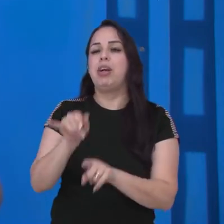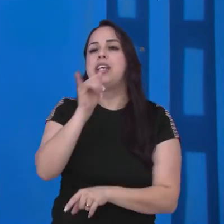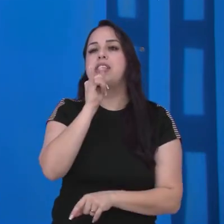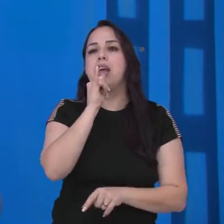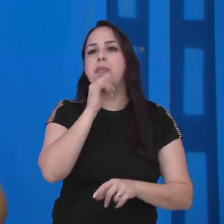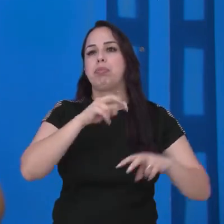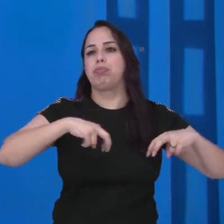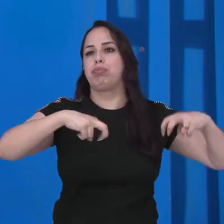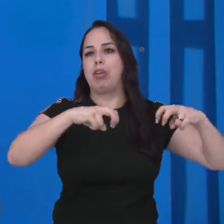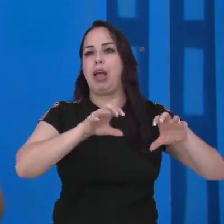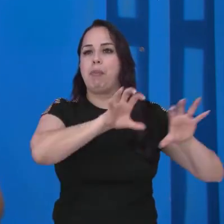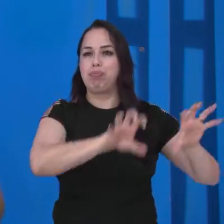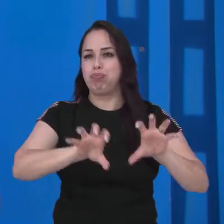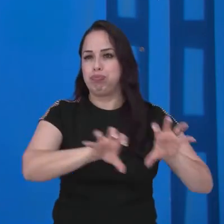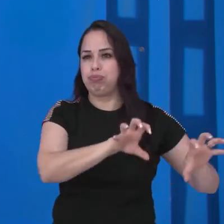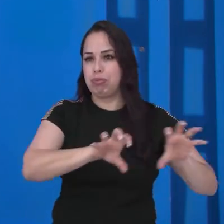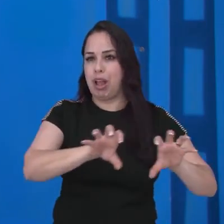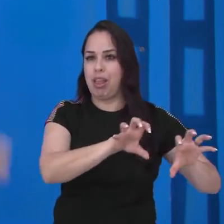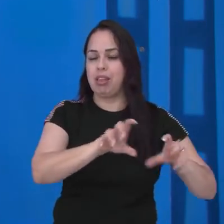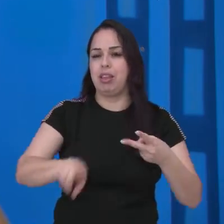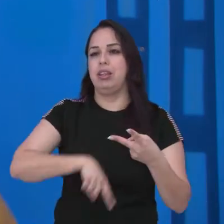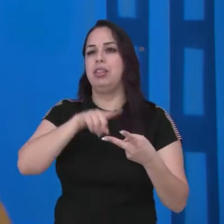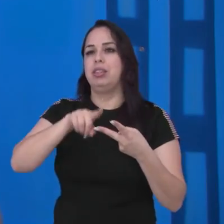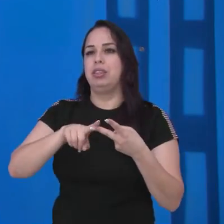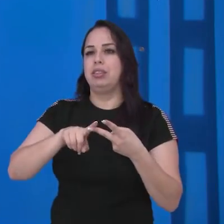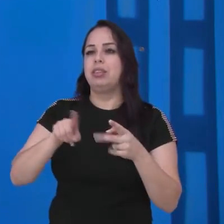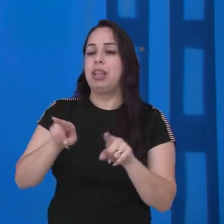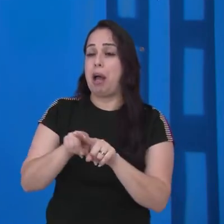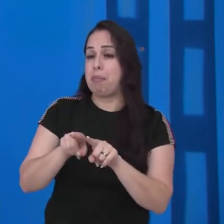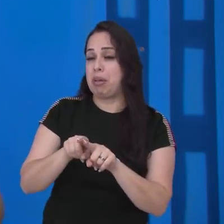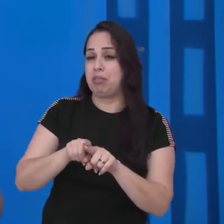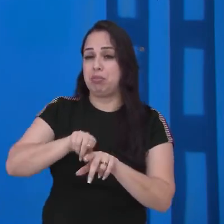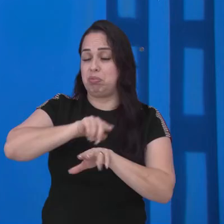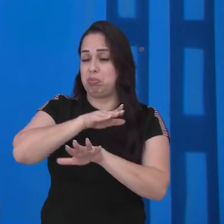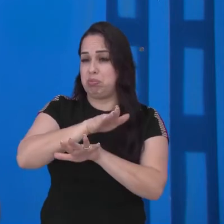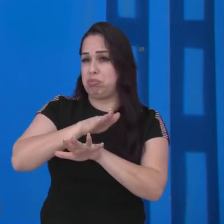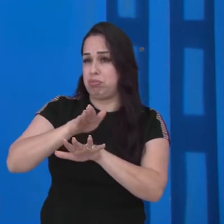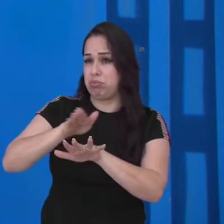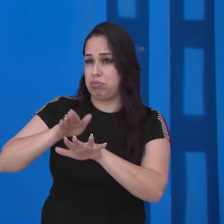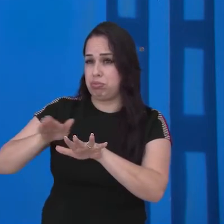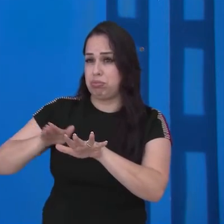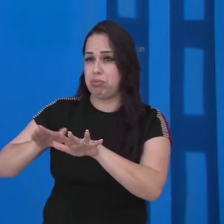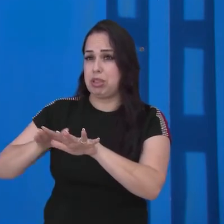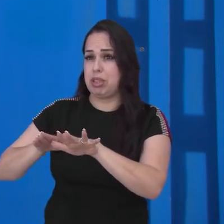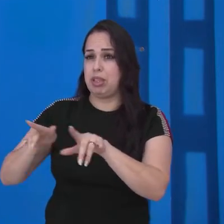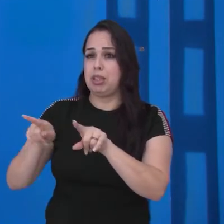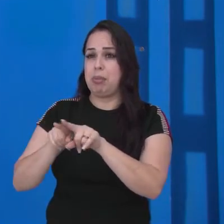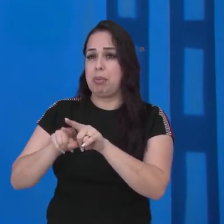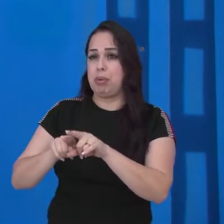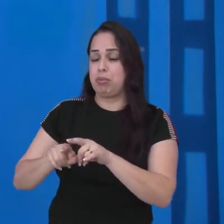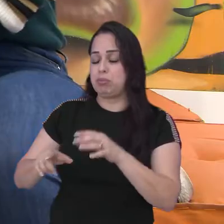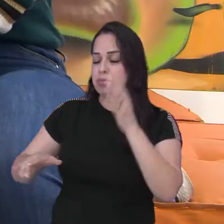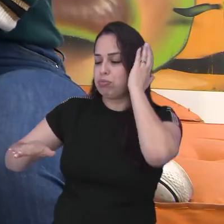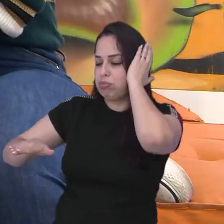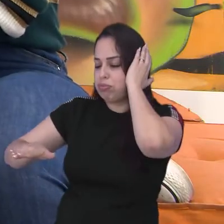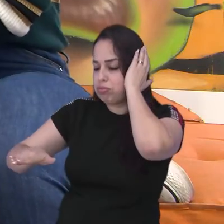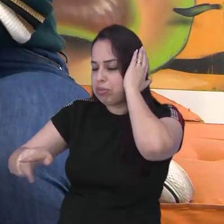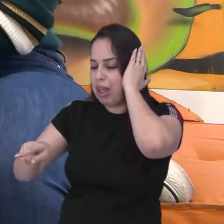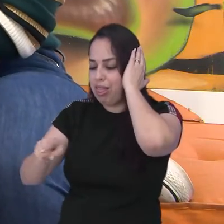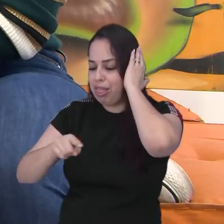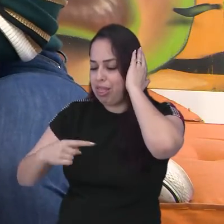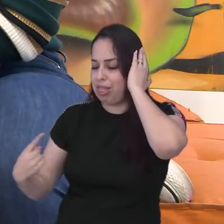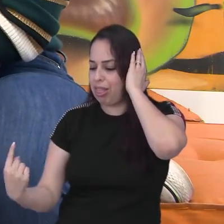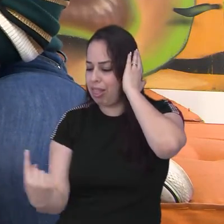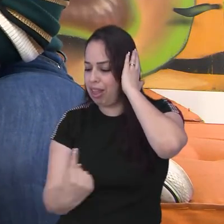uma roda de funk, de soul, pra você ter uma ideia. Dançar lenta, ter aí uma quantidade de vinis, pra você ter uma